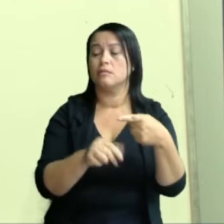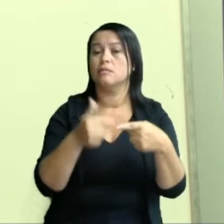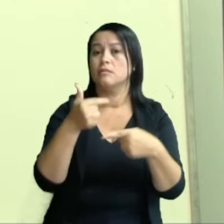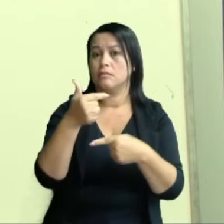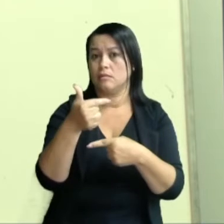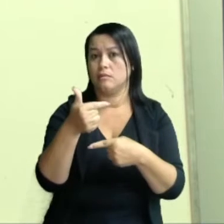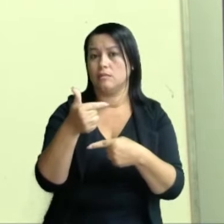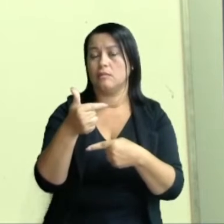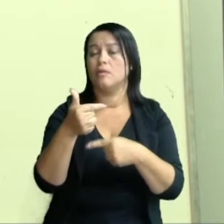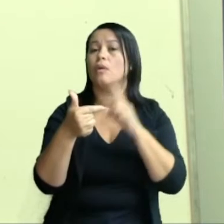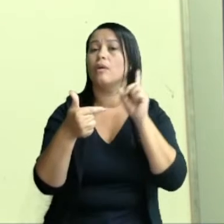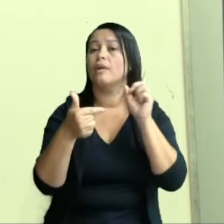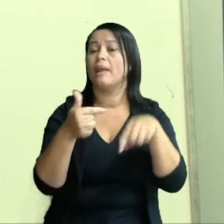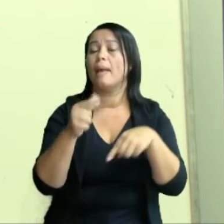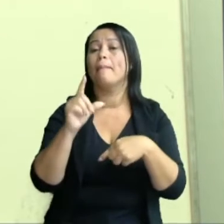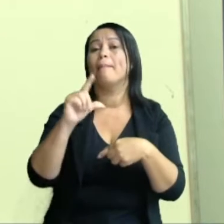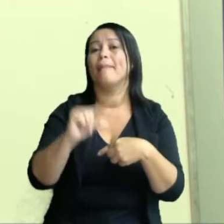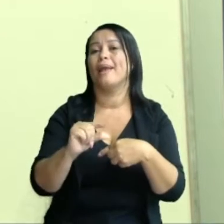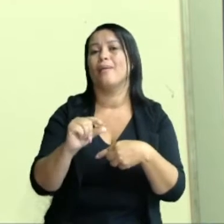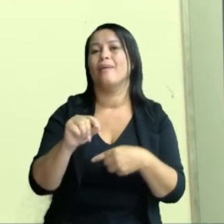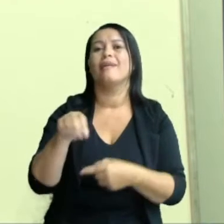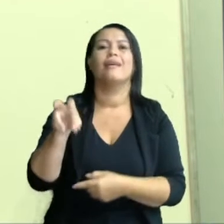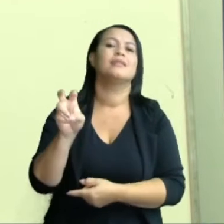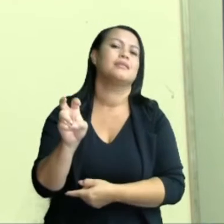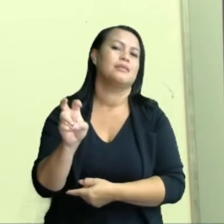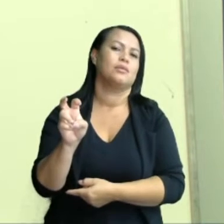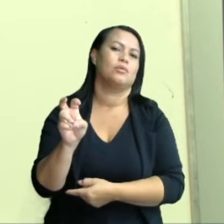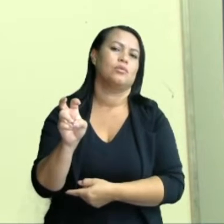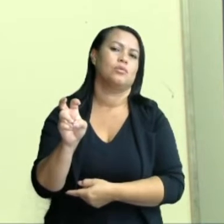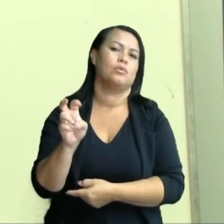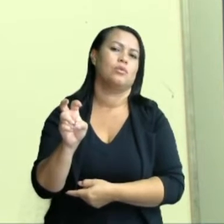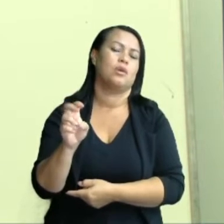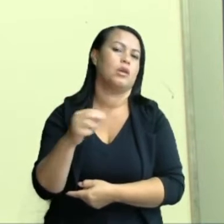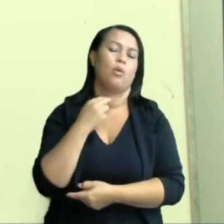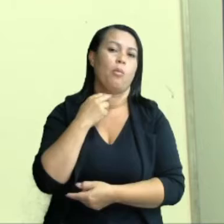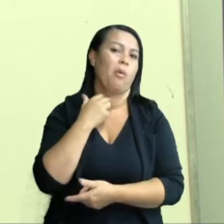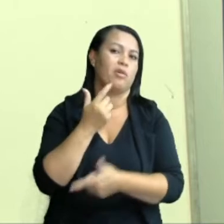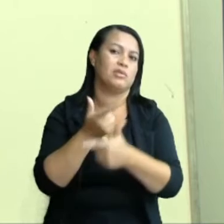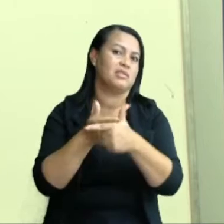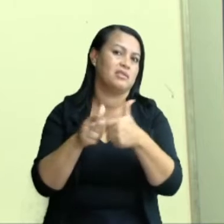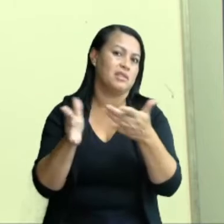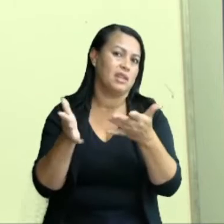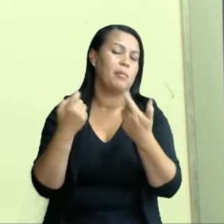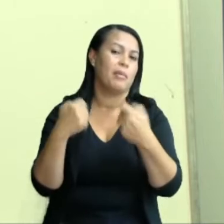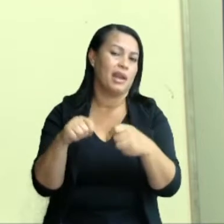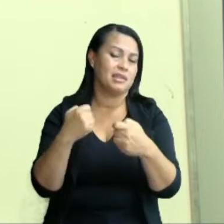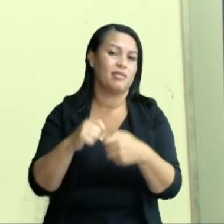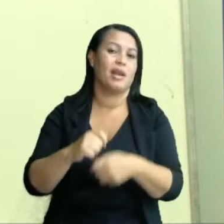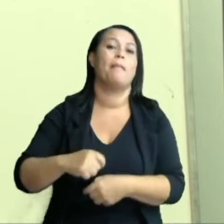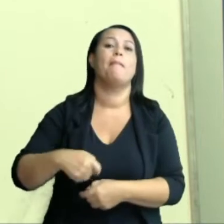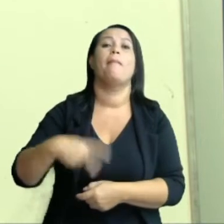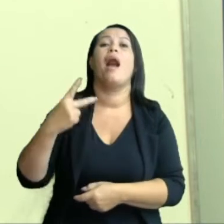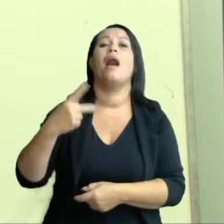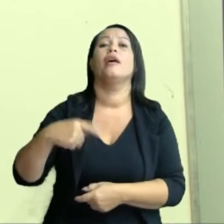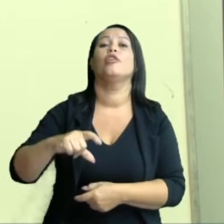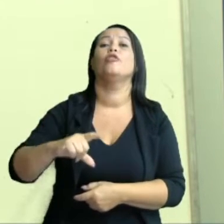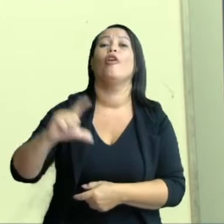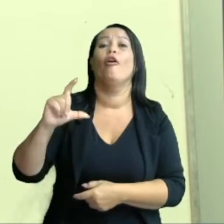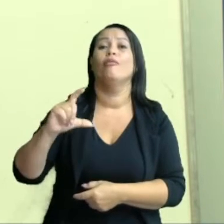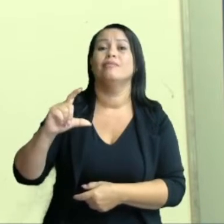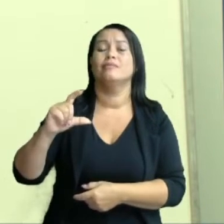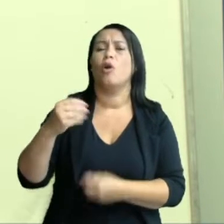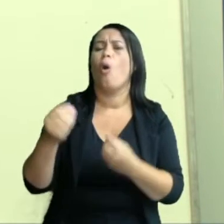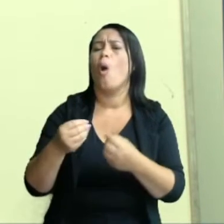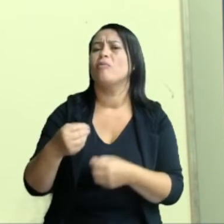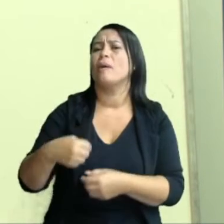menor que 5. Se 2 é menor que 5, eu não posso dividir assim. Ele tem que ficar maior. Como é que ele fica